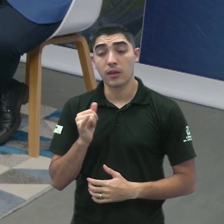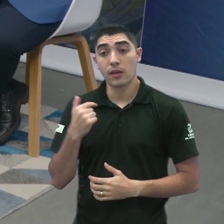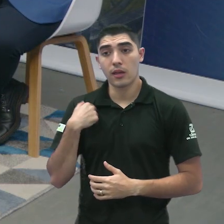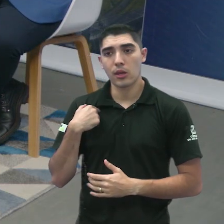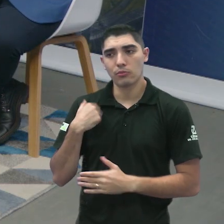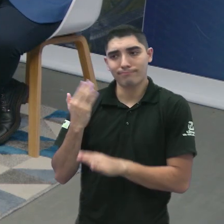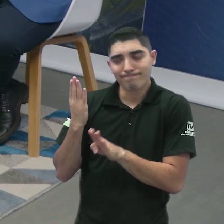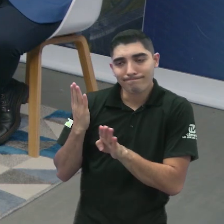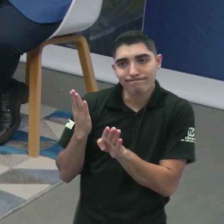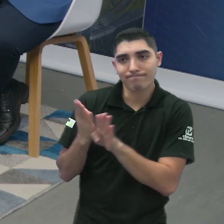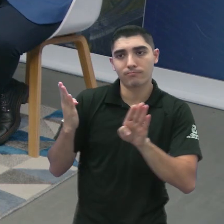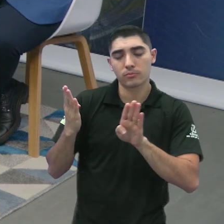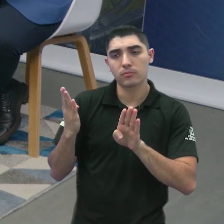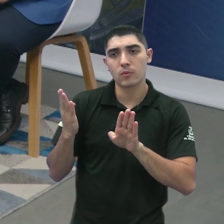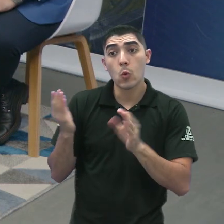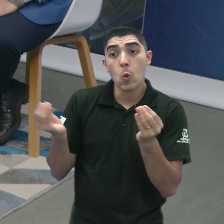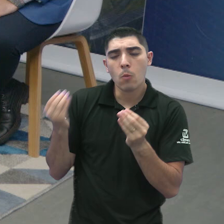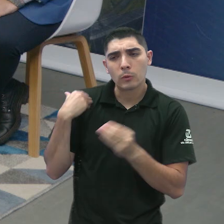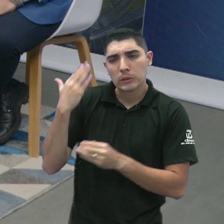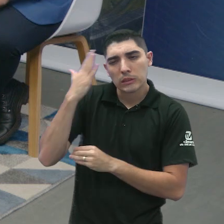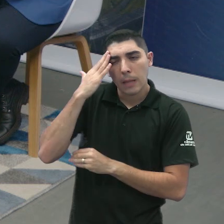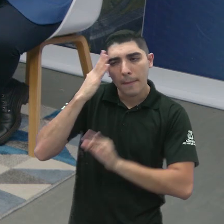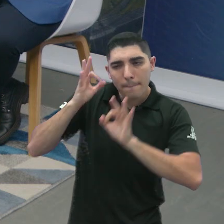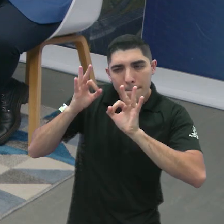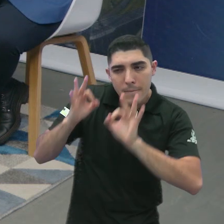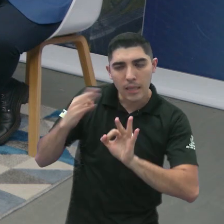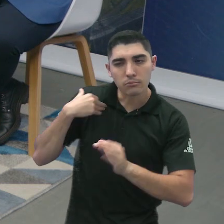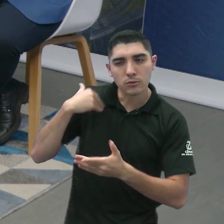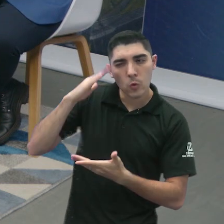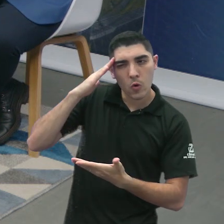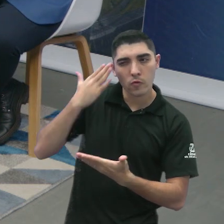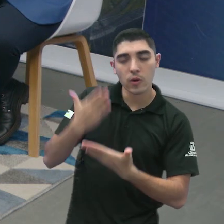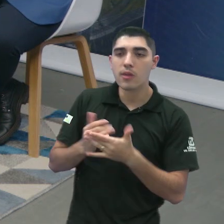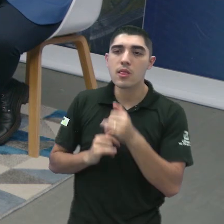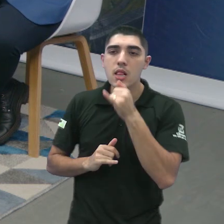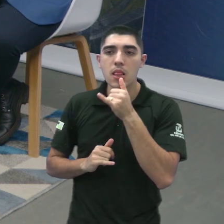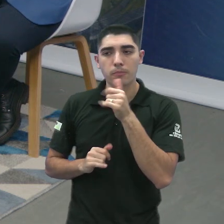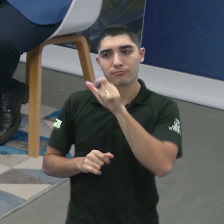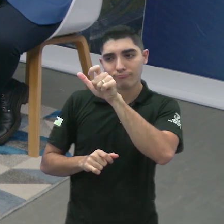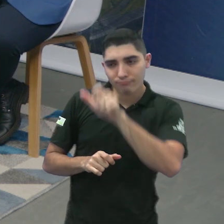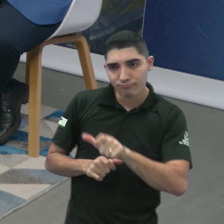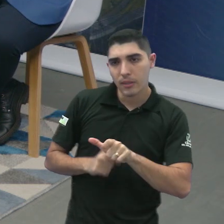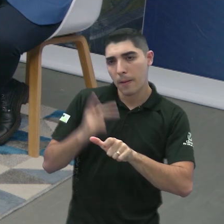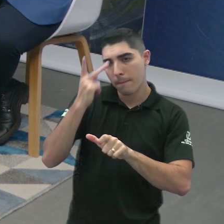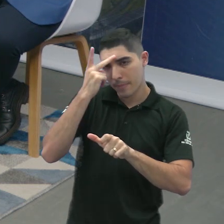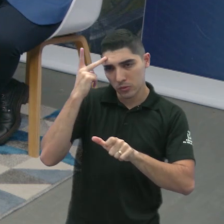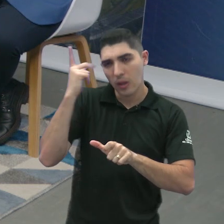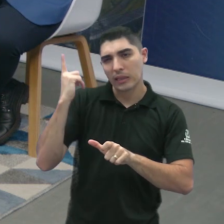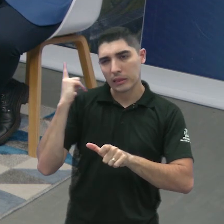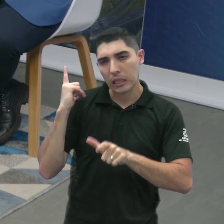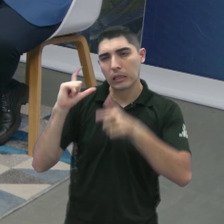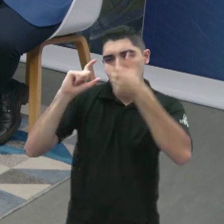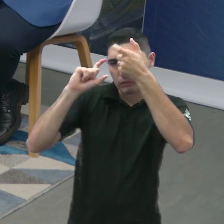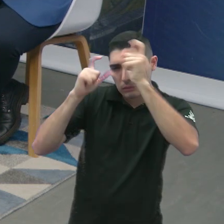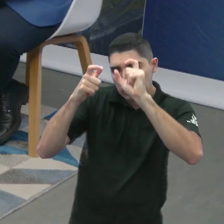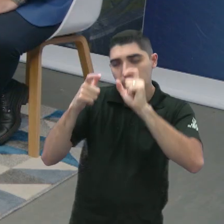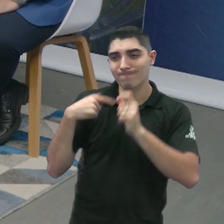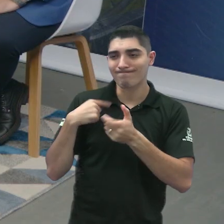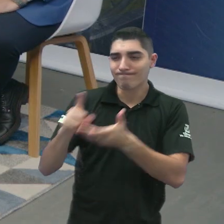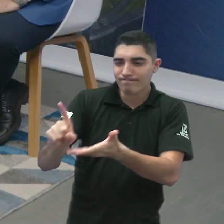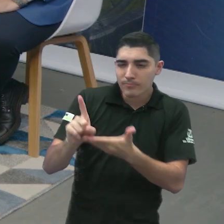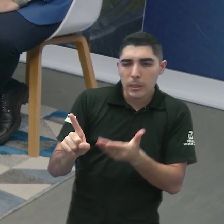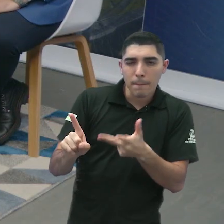diagnóstico seja realmente confiável, né, quando você recebe paciente com transtornos e necessitando de